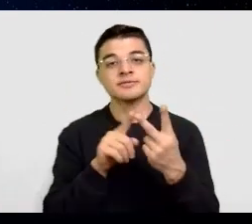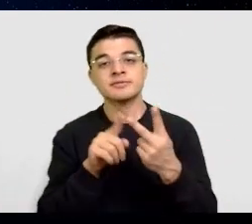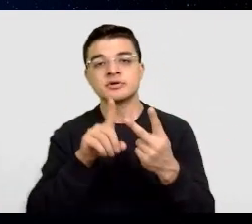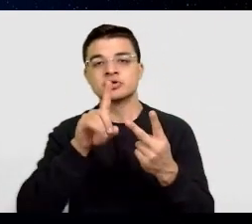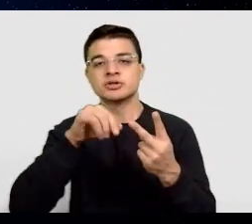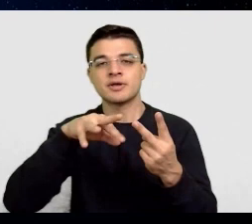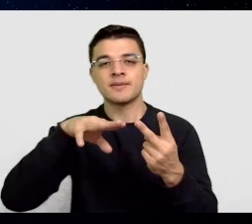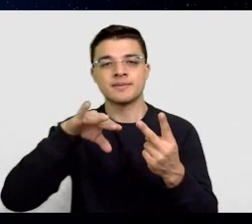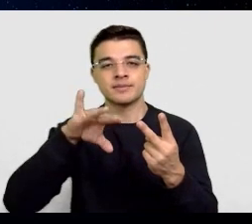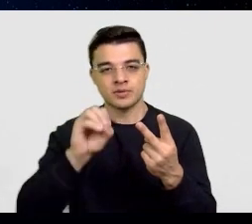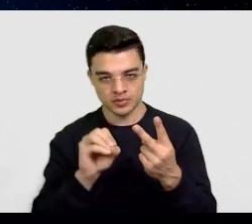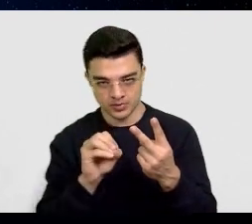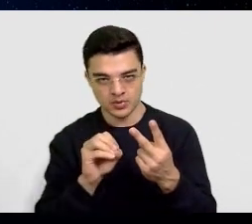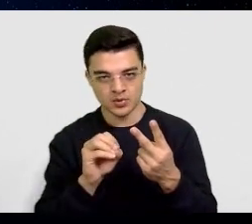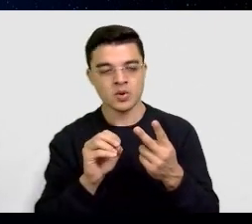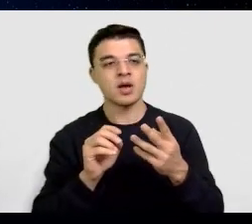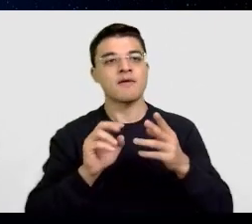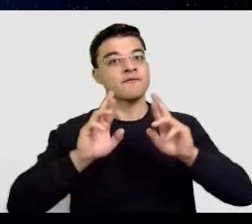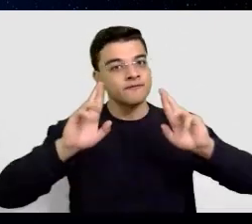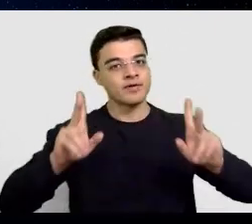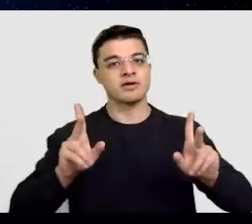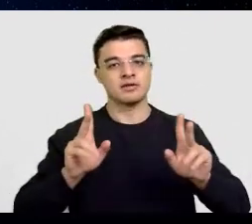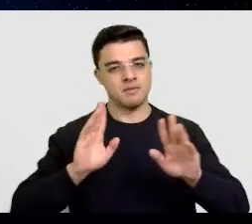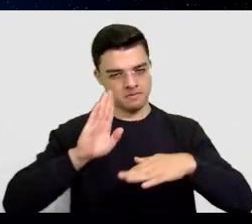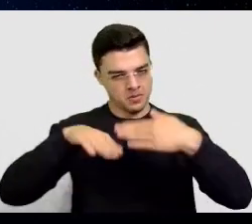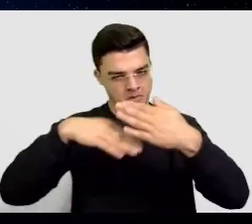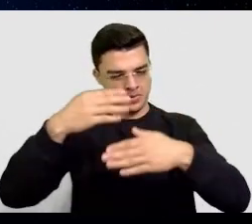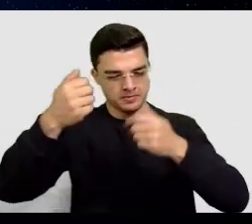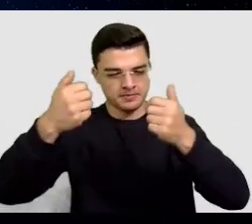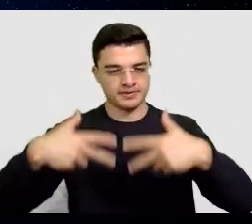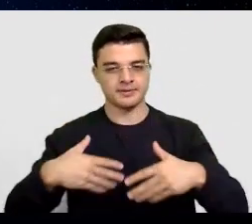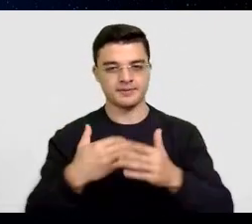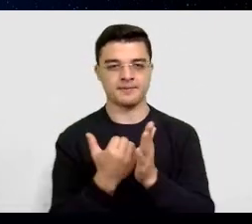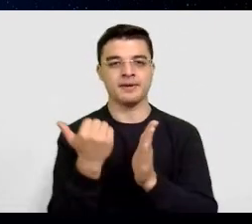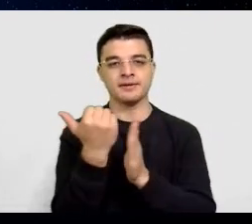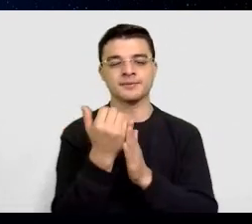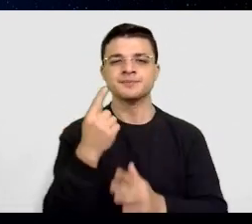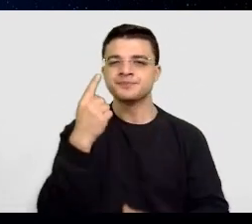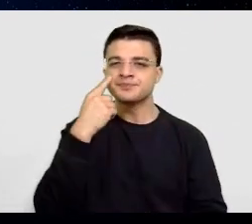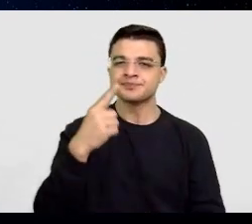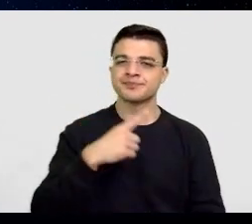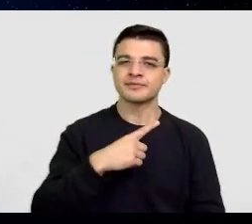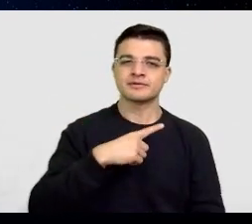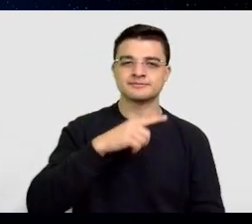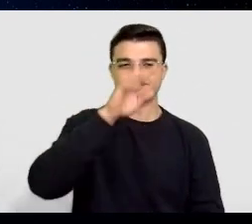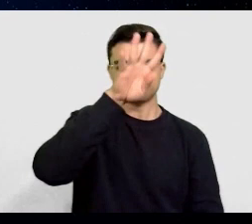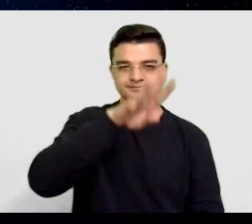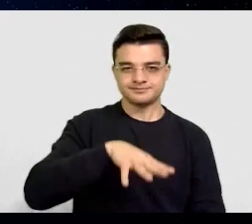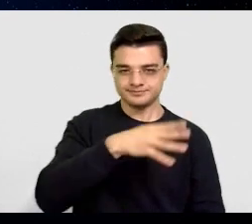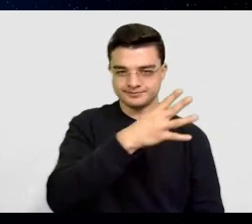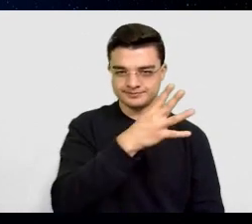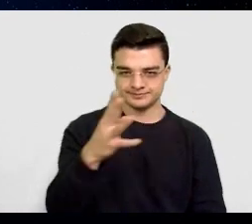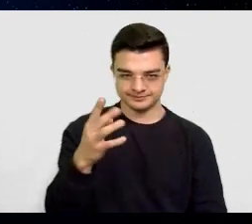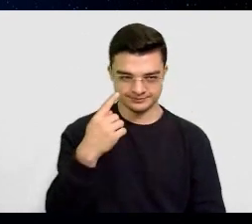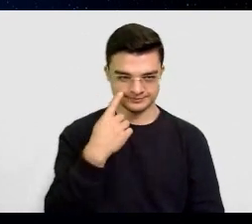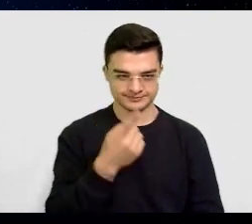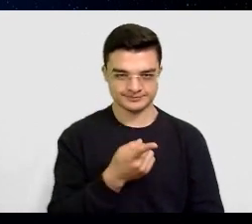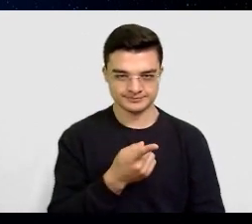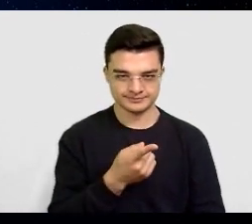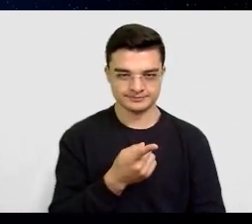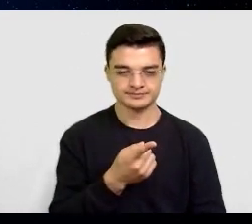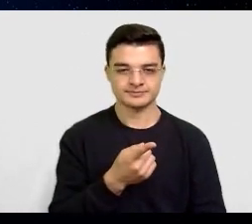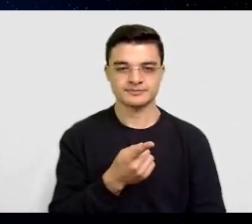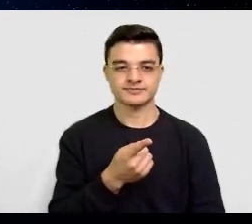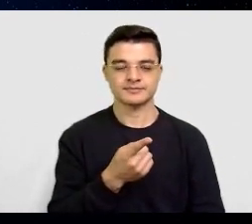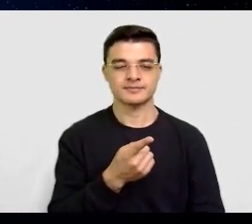funciona. Beleza, aqui no slide a gente tem na esquerda uma tabela que explica, né, os campos desse BR Code. Na direita